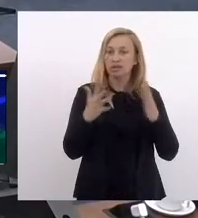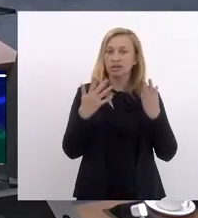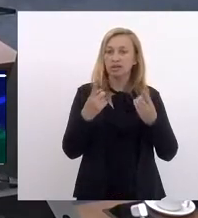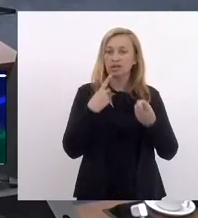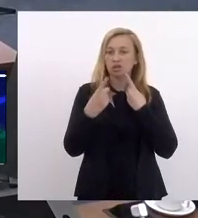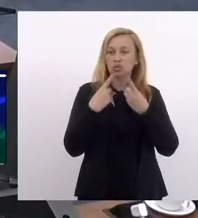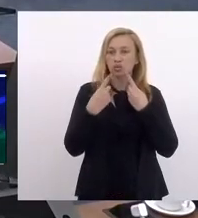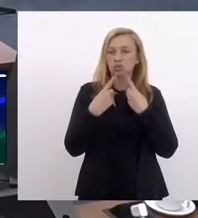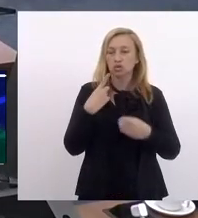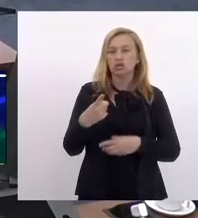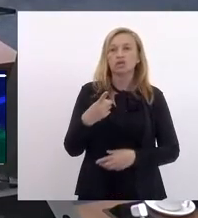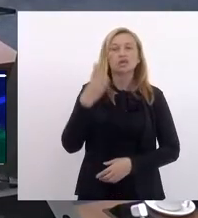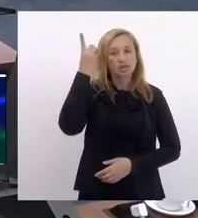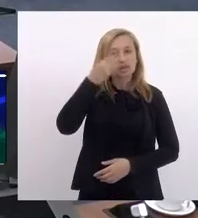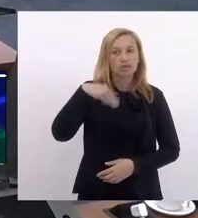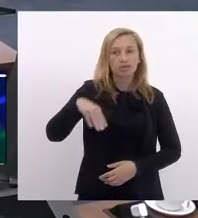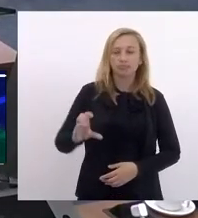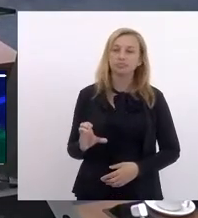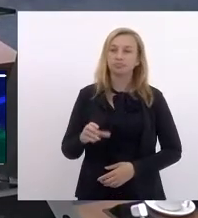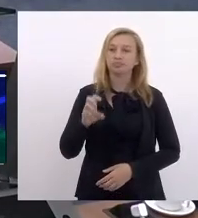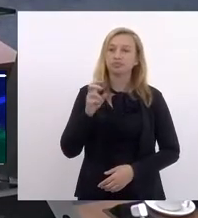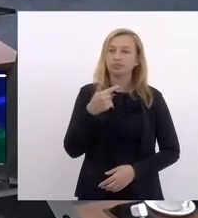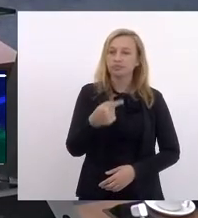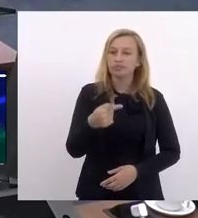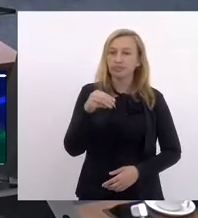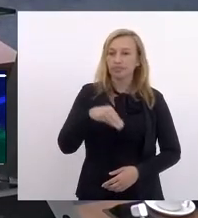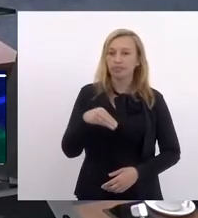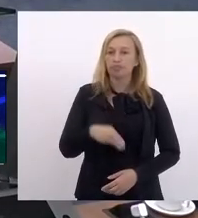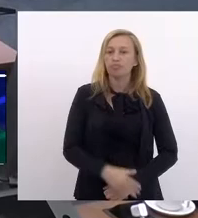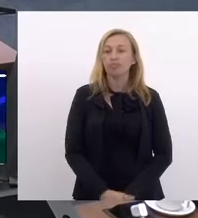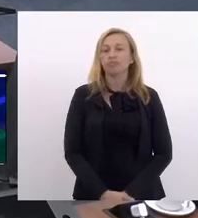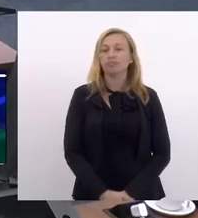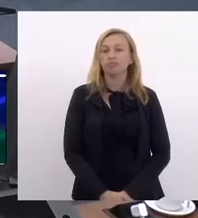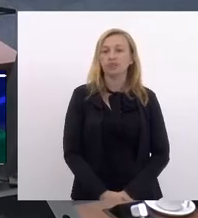o deputado Carlos Mink. Vossa Excelência dispõe de 7 minutos.